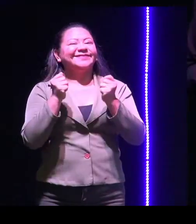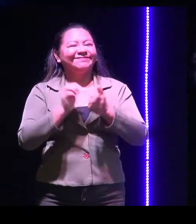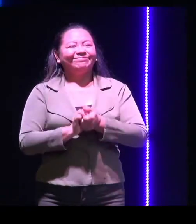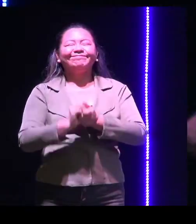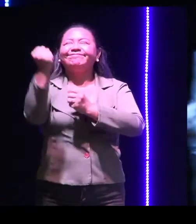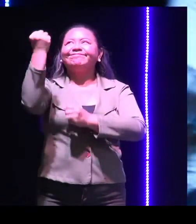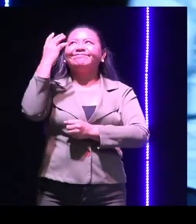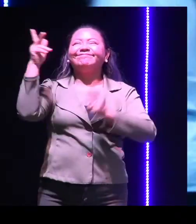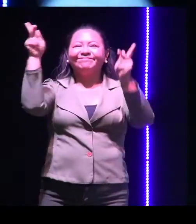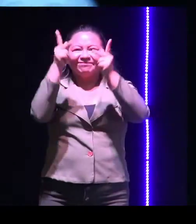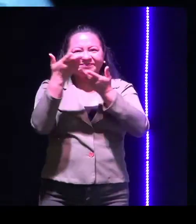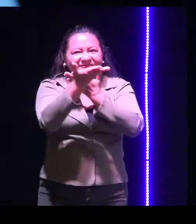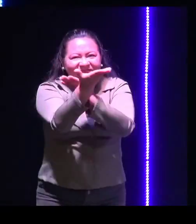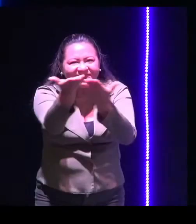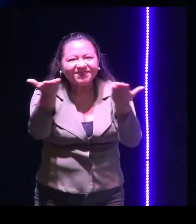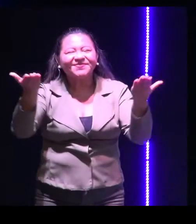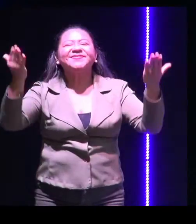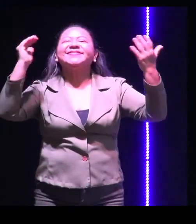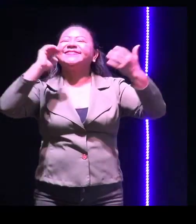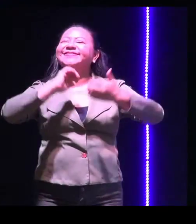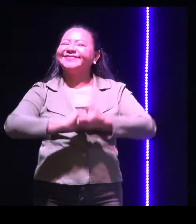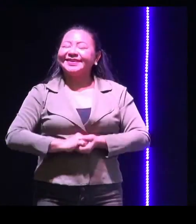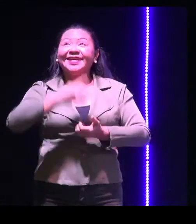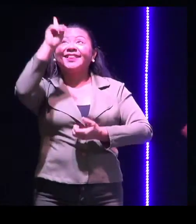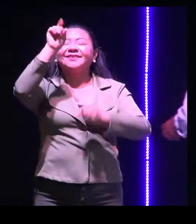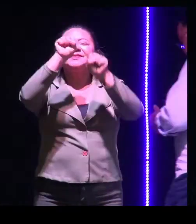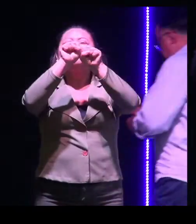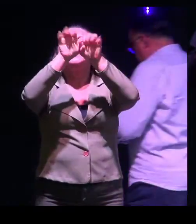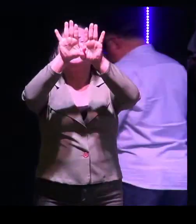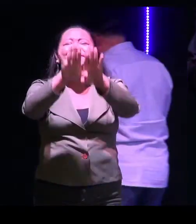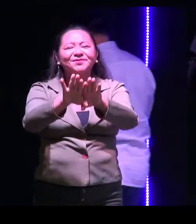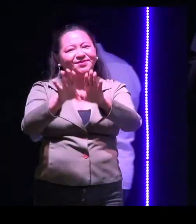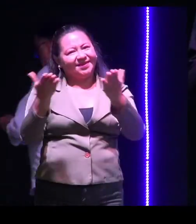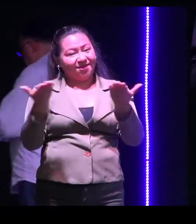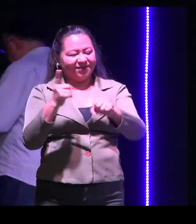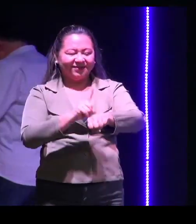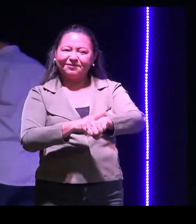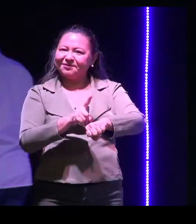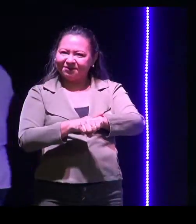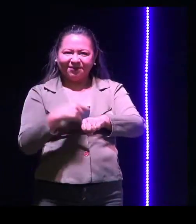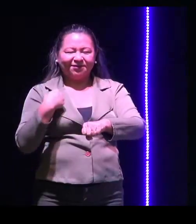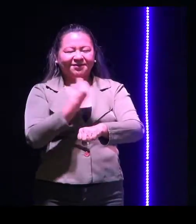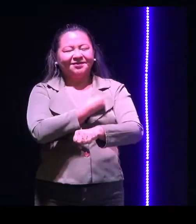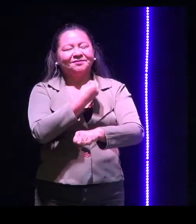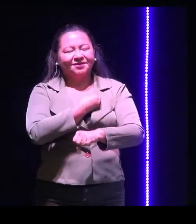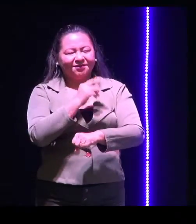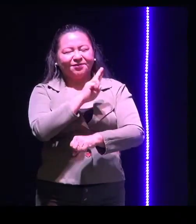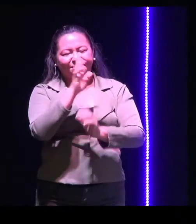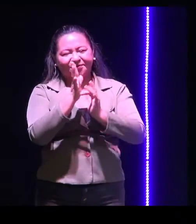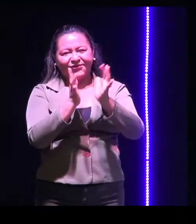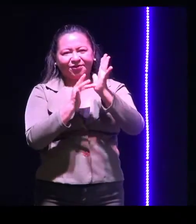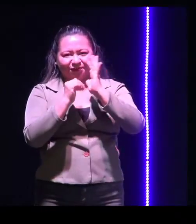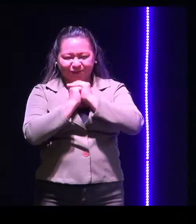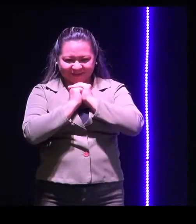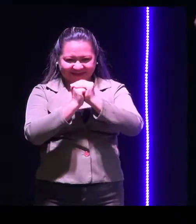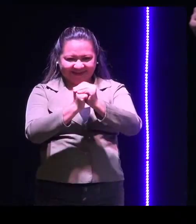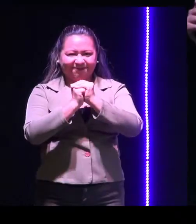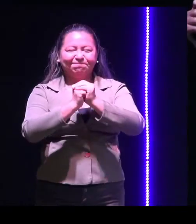Aleluia. Graça e paz, queridos. Deus abençoe esse momento, nossa vida, em nome de Jesus.